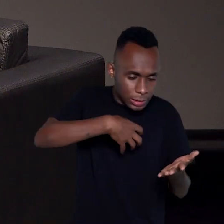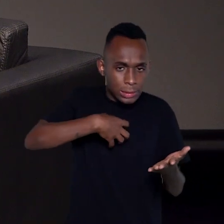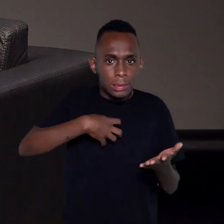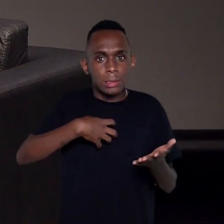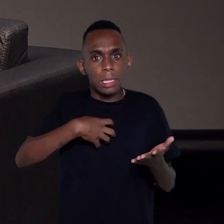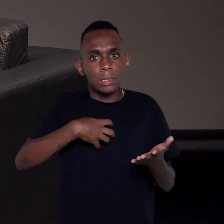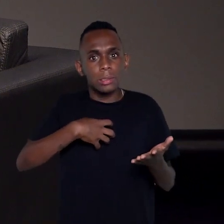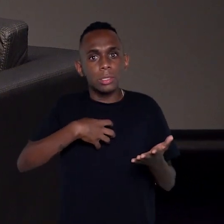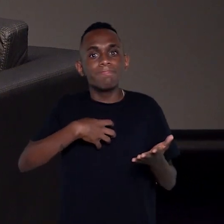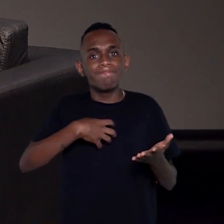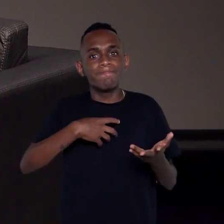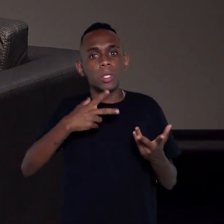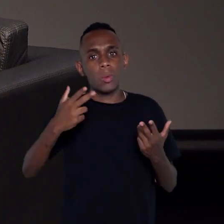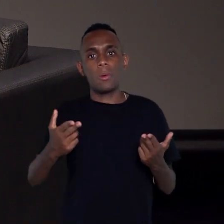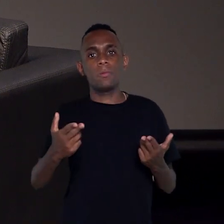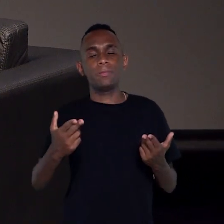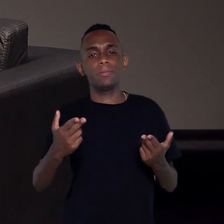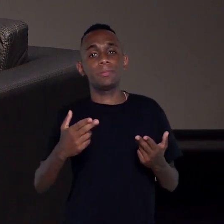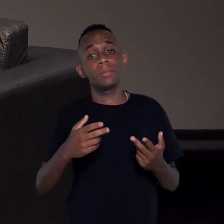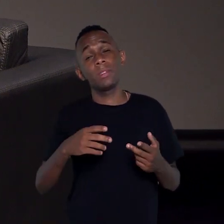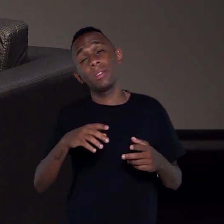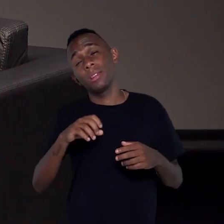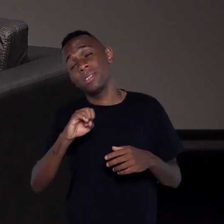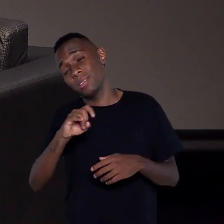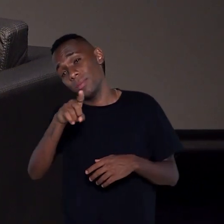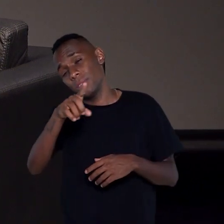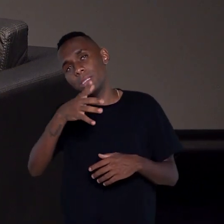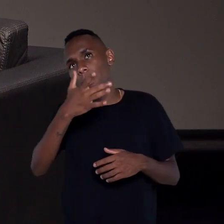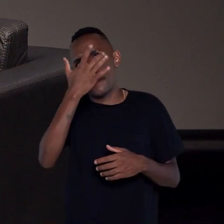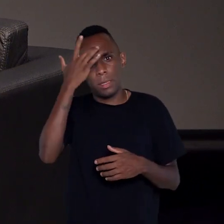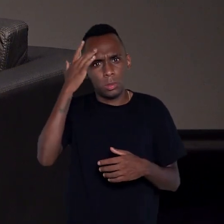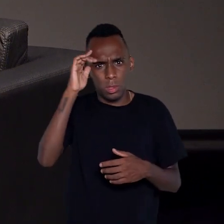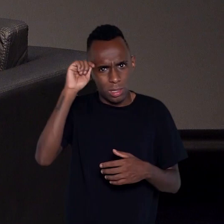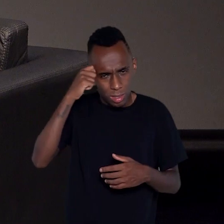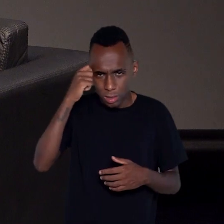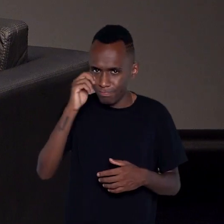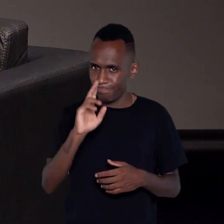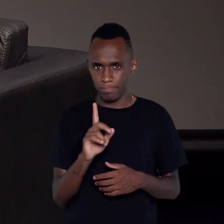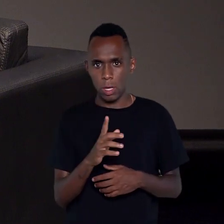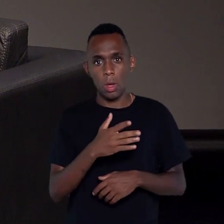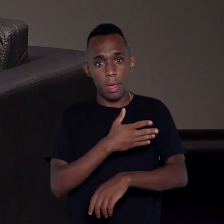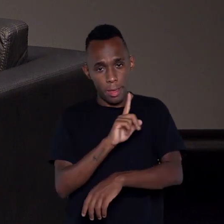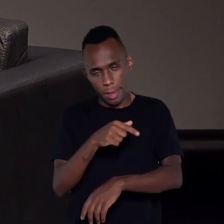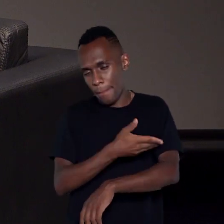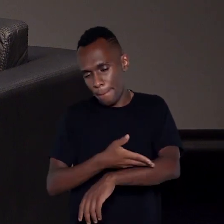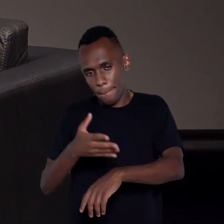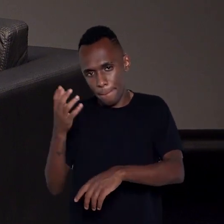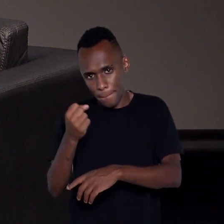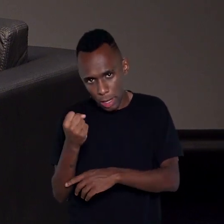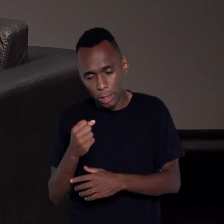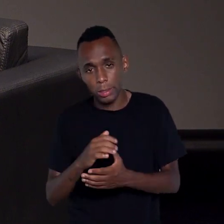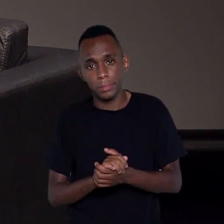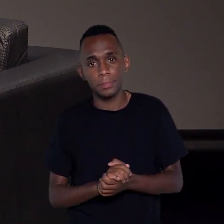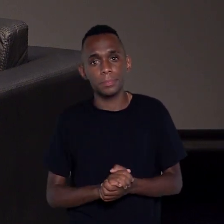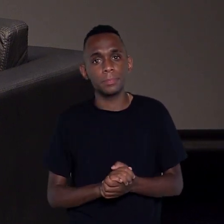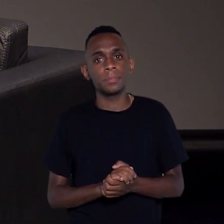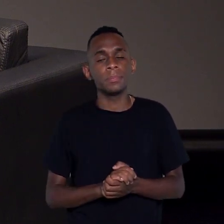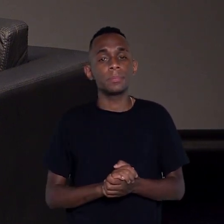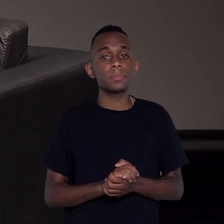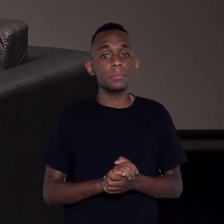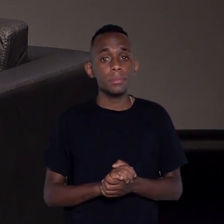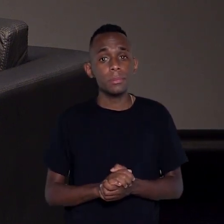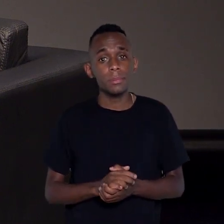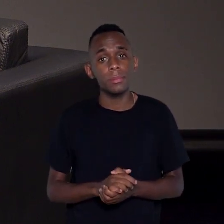né? Ou seja, mesmo que você não seja uma pessoa negra, eu vou falar da Toni, não vou falar